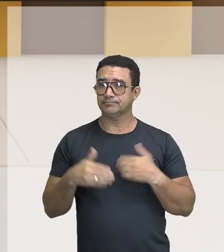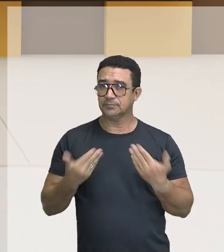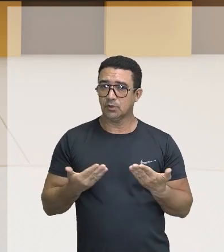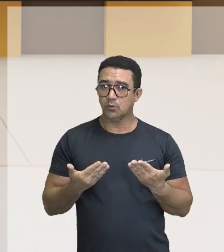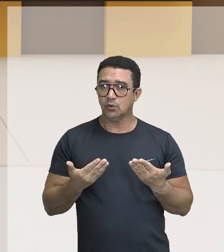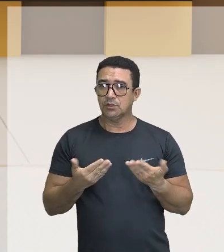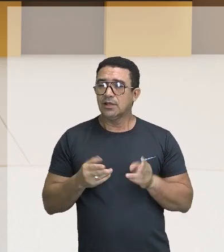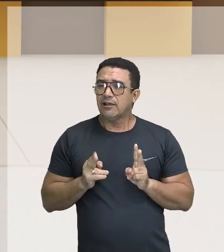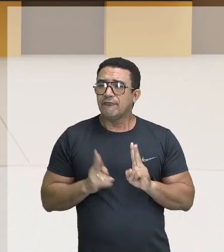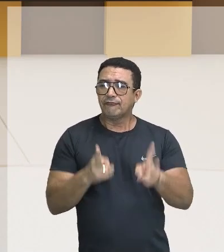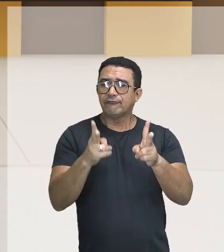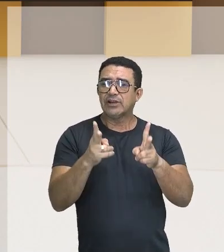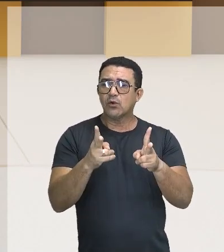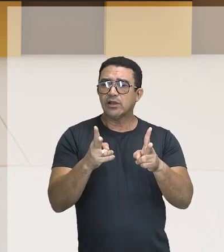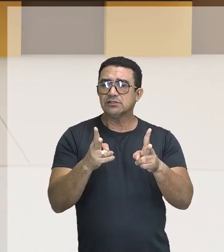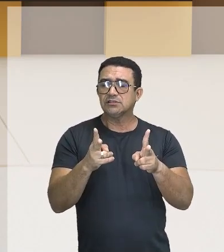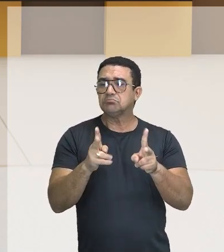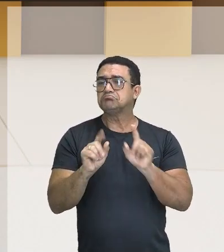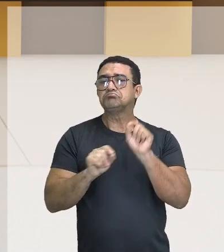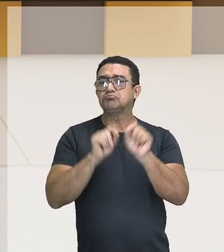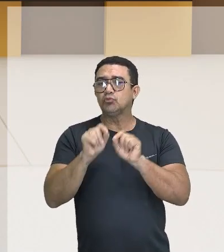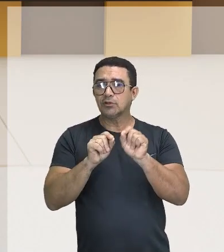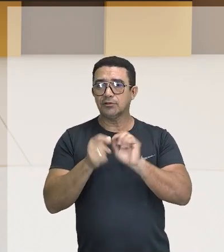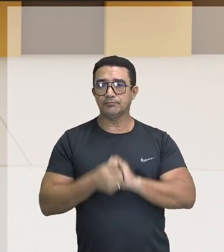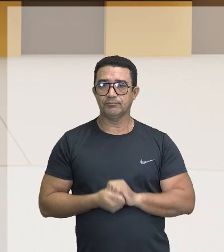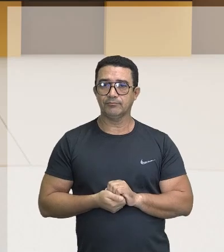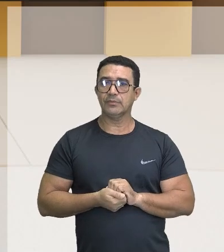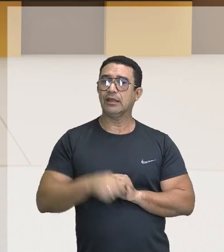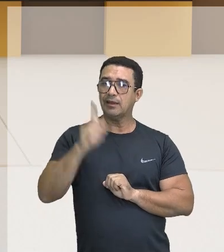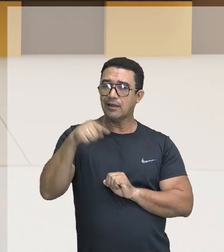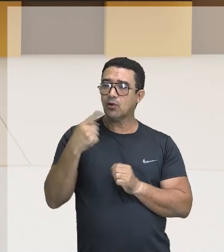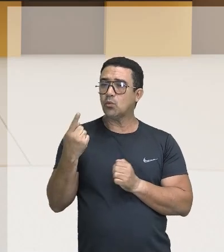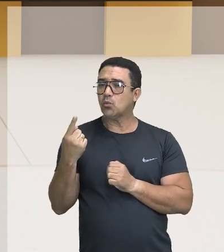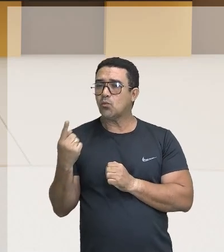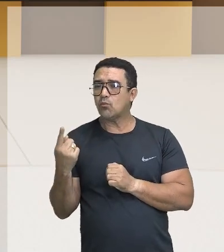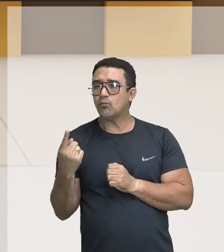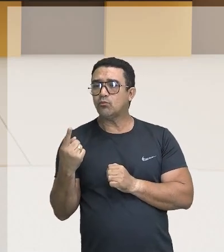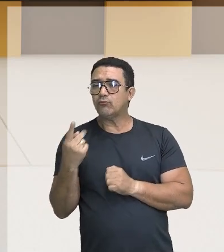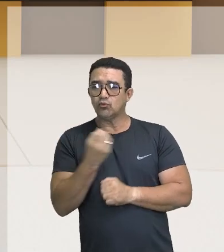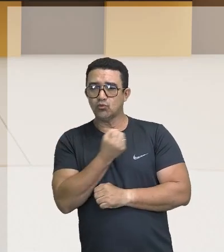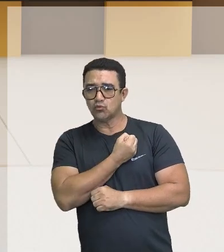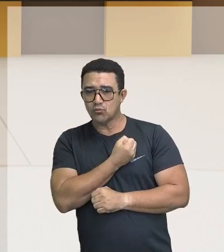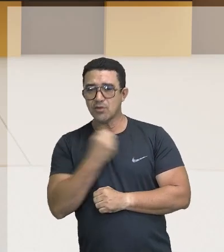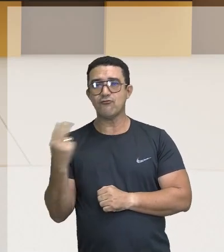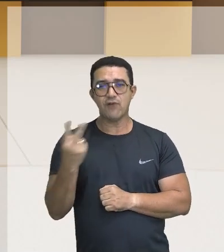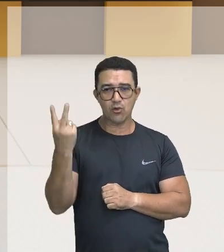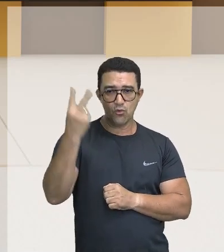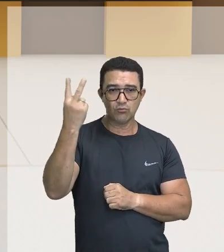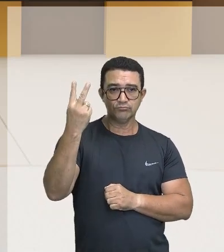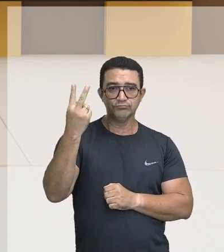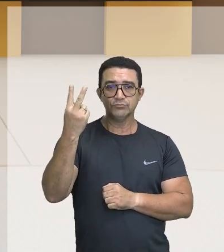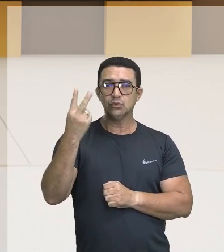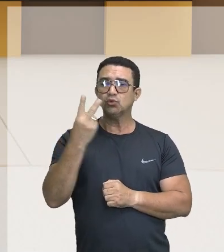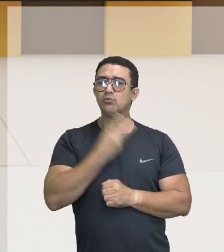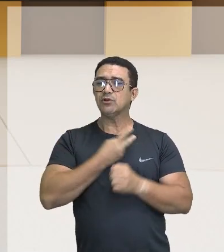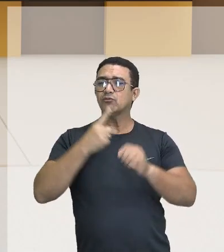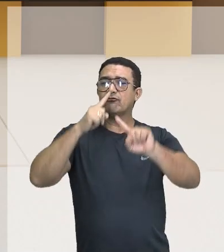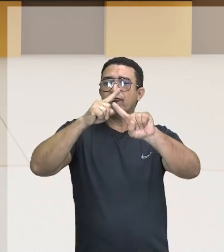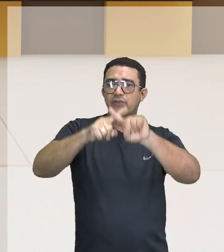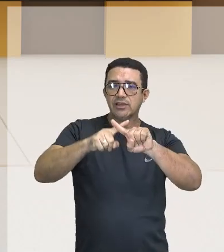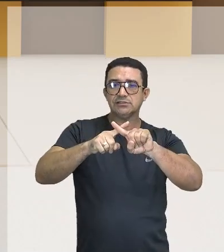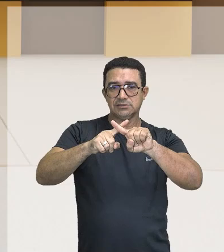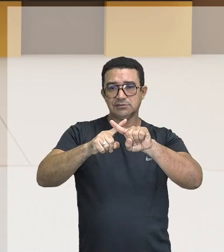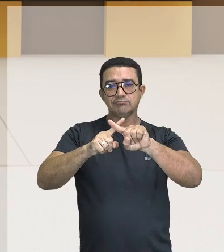a frequência, o que a gente tem? Ela é o quê? Ela é um valor de uma variável e o número de vezes que